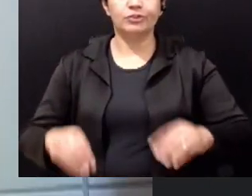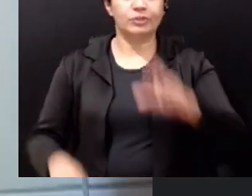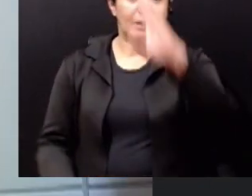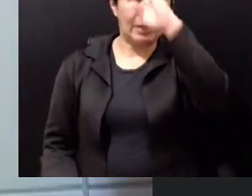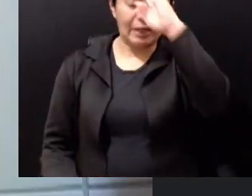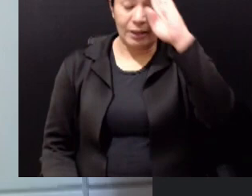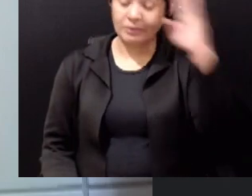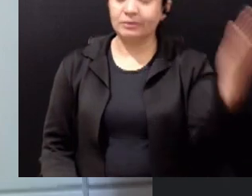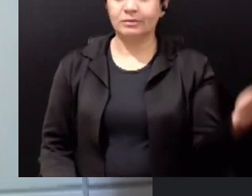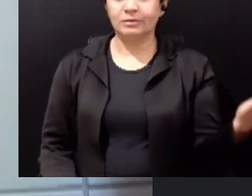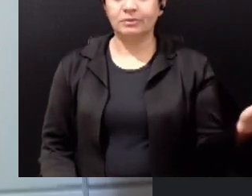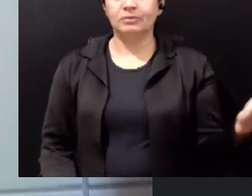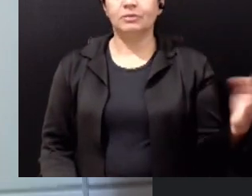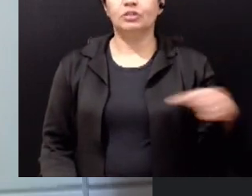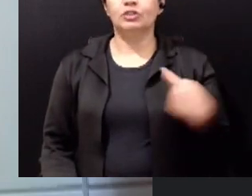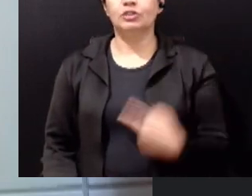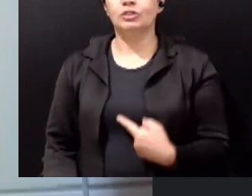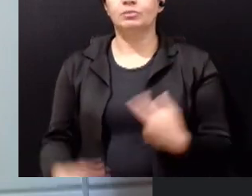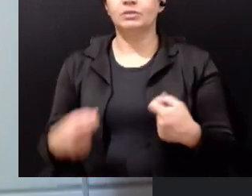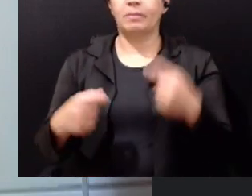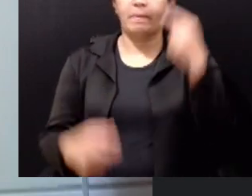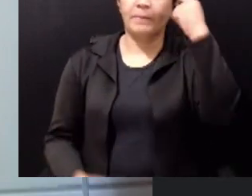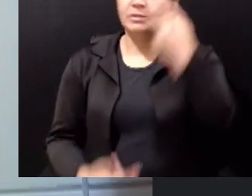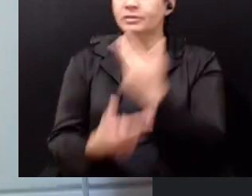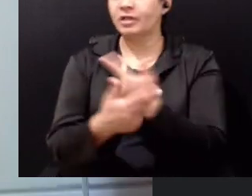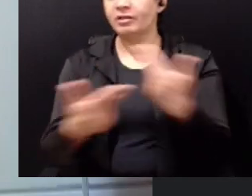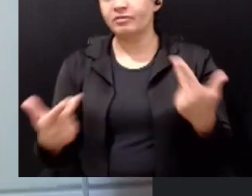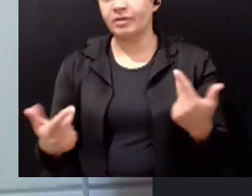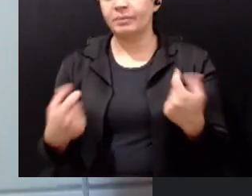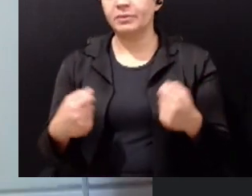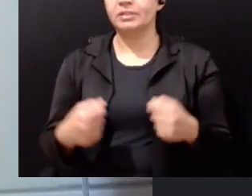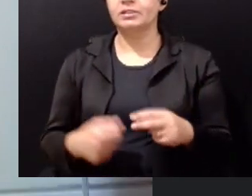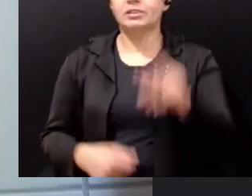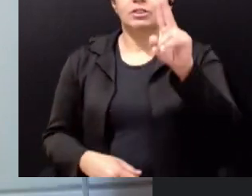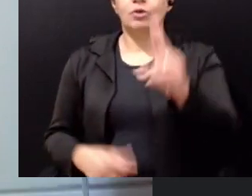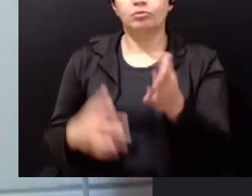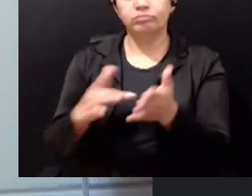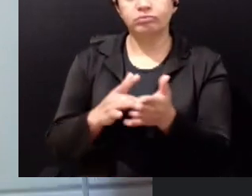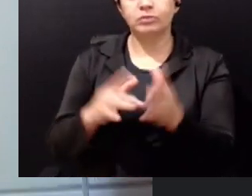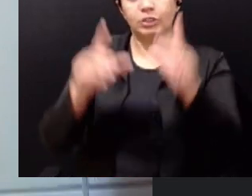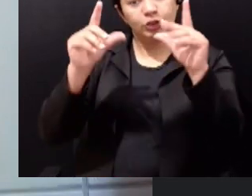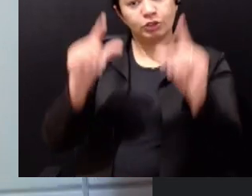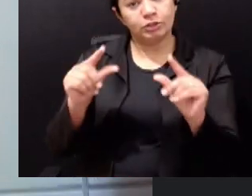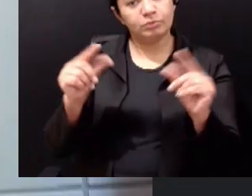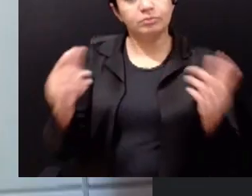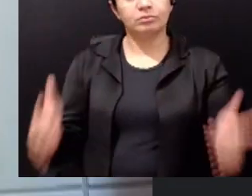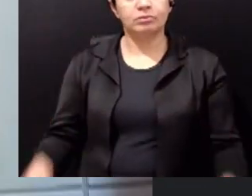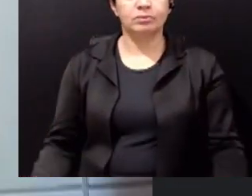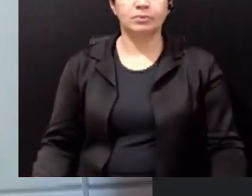Então, a gente tem que pensar em várias coisas, né? Restringir esse uso de telas, né, para criança,